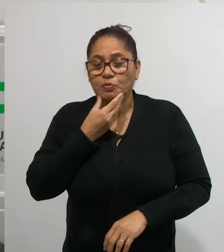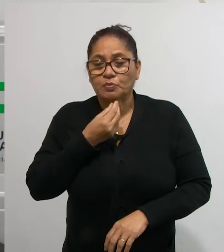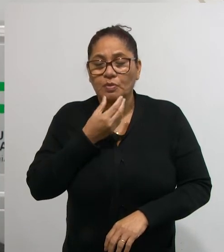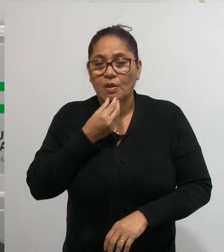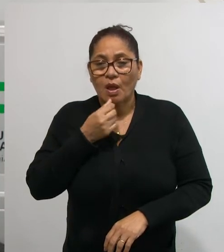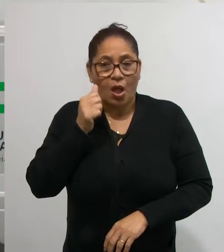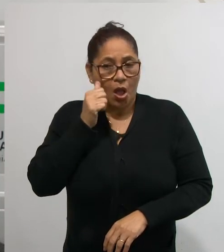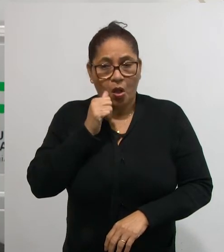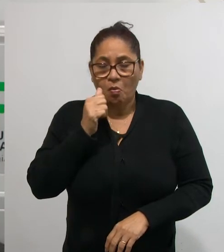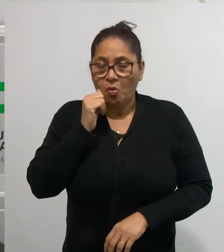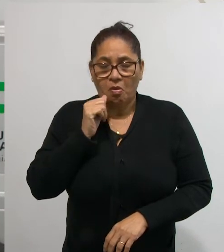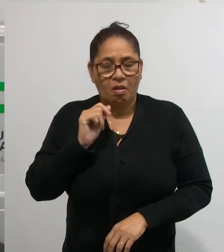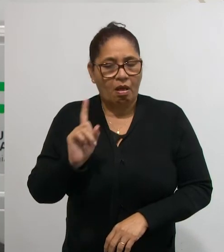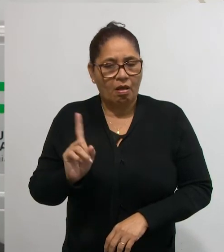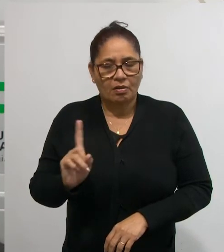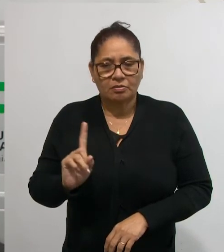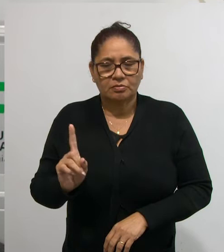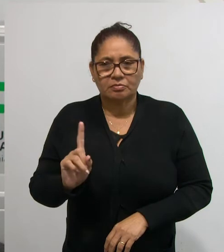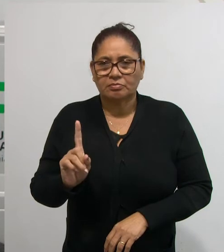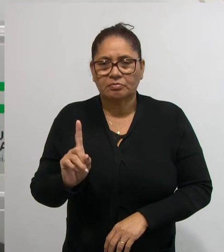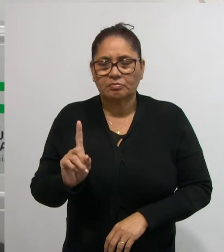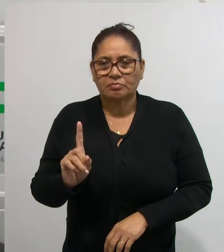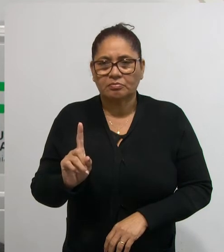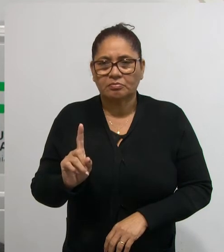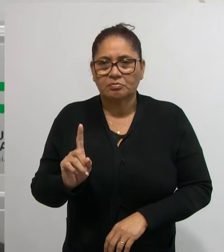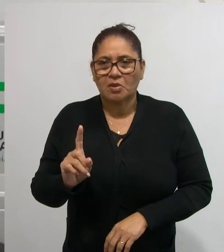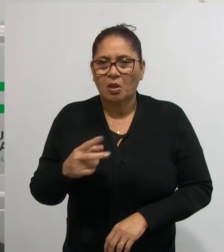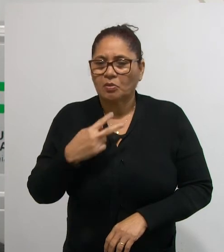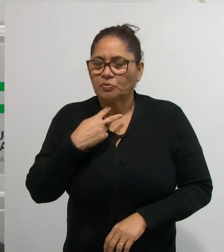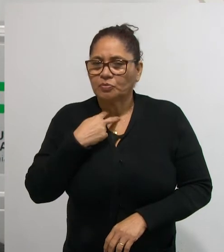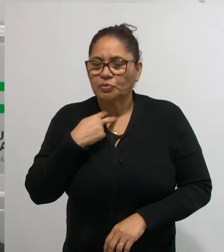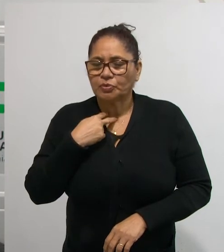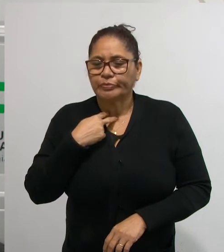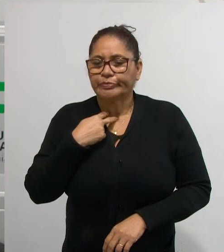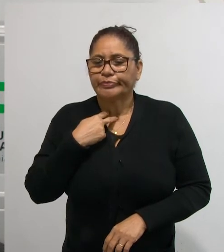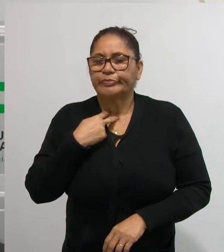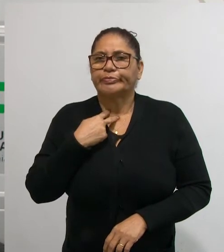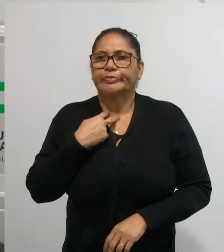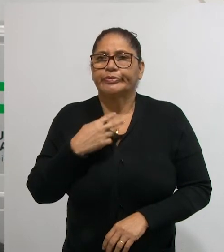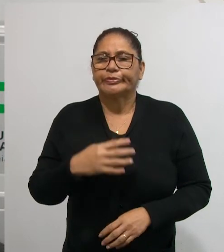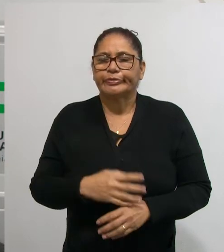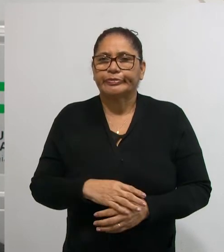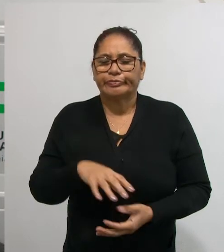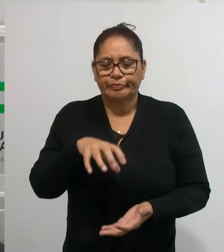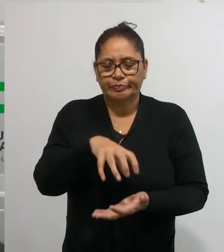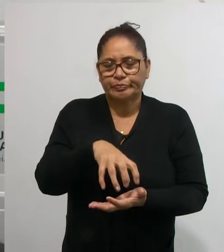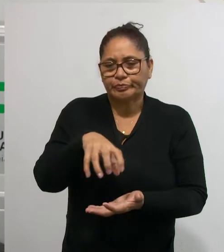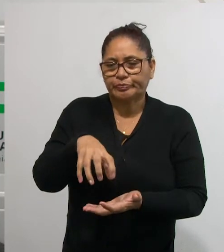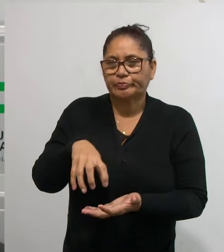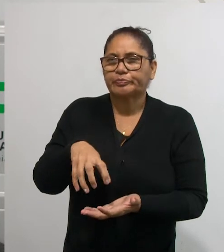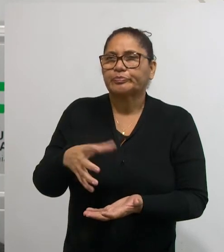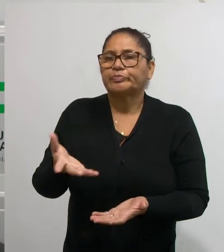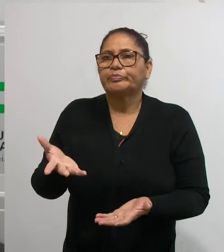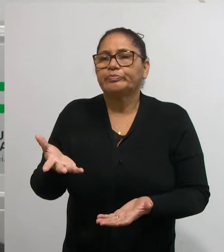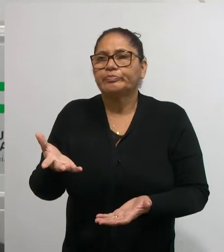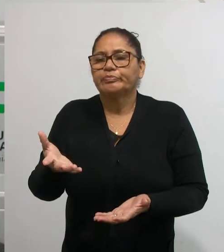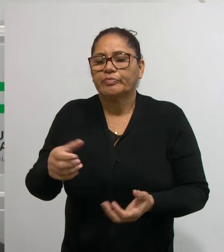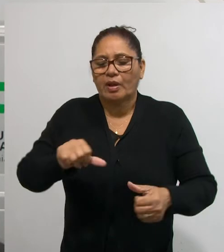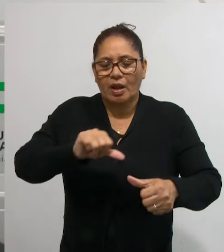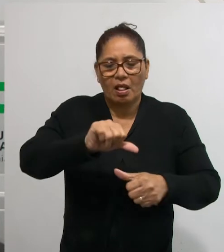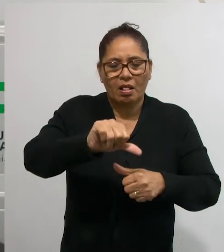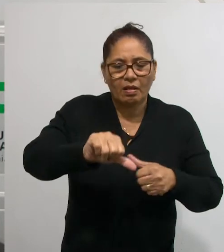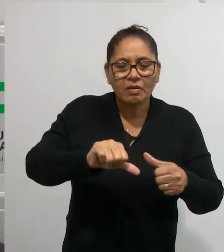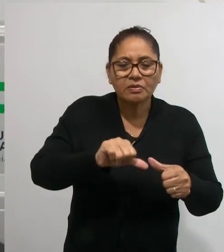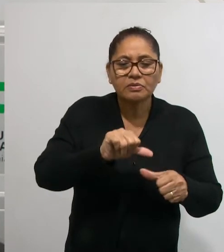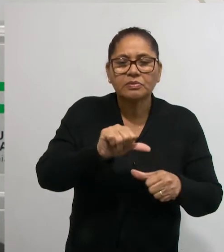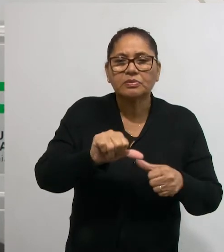não tinham acesso. O sistema de economia era feudal, né, com o sistema de bases de troca, né,